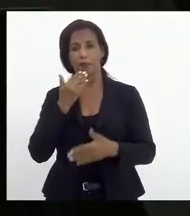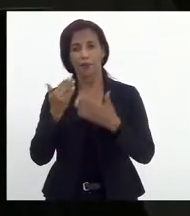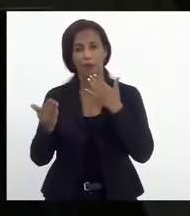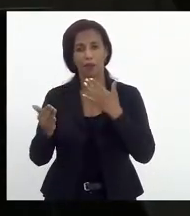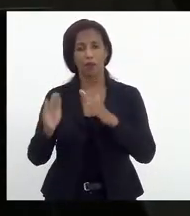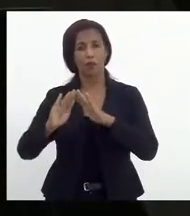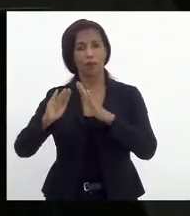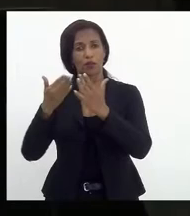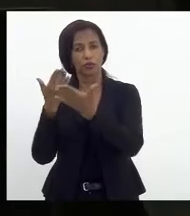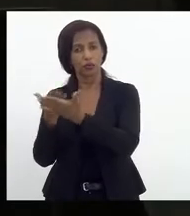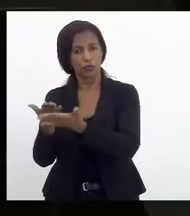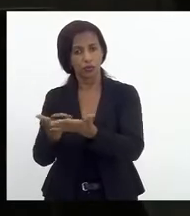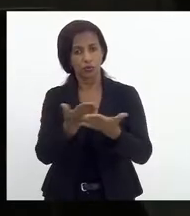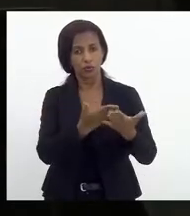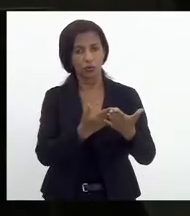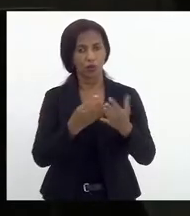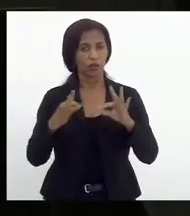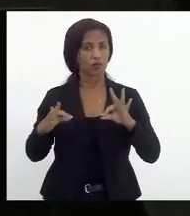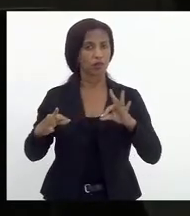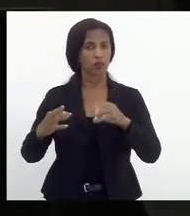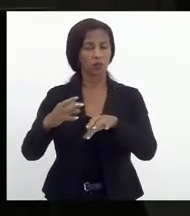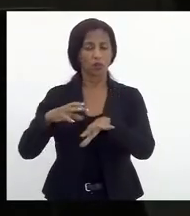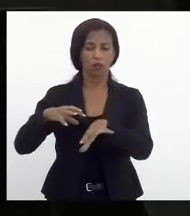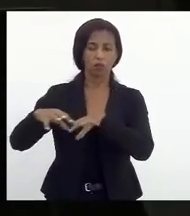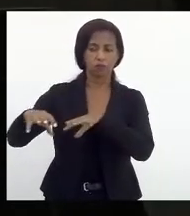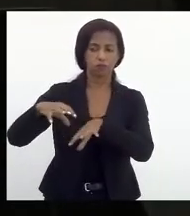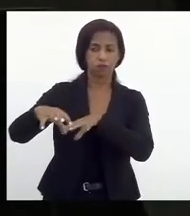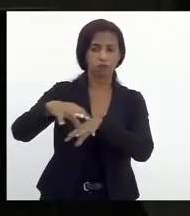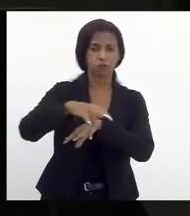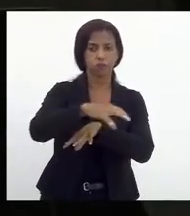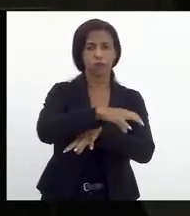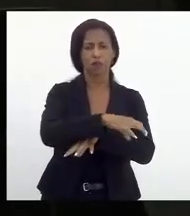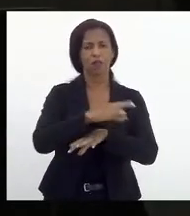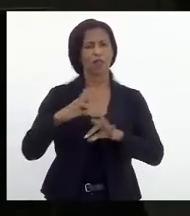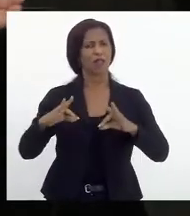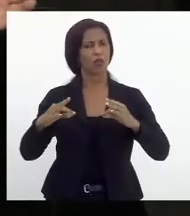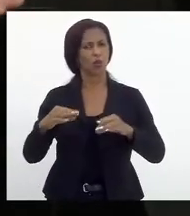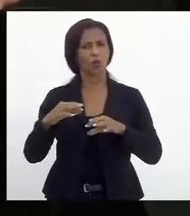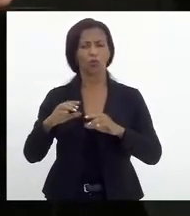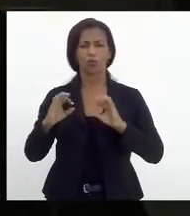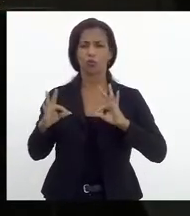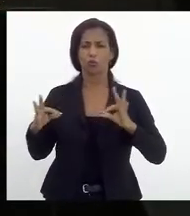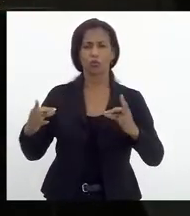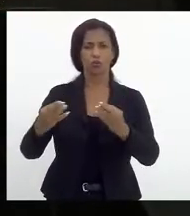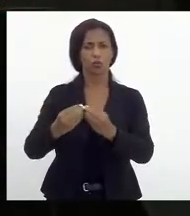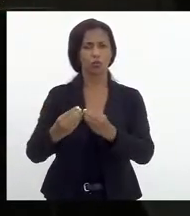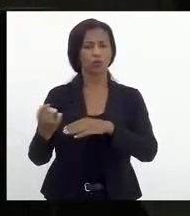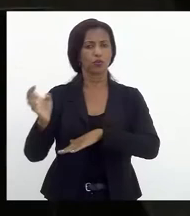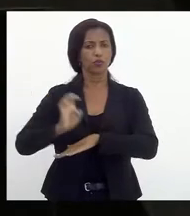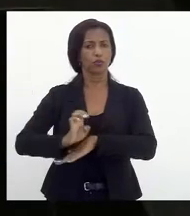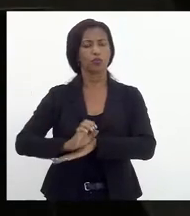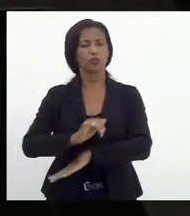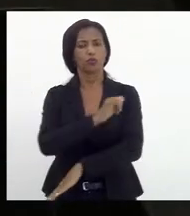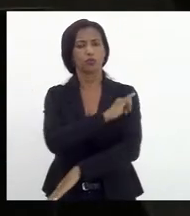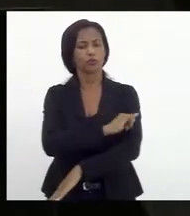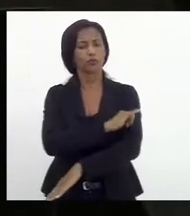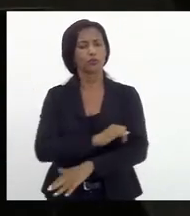escolas, deputada Lucinha, em todas as etapas, né, em todas as regiões do estado do Rio de